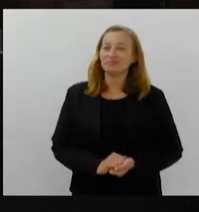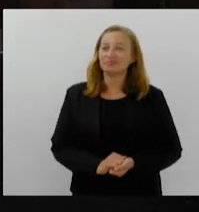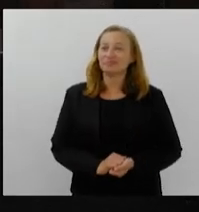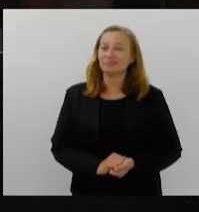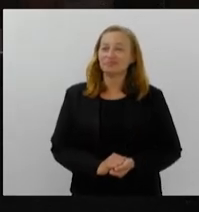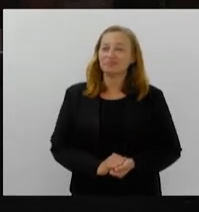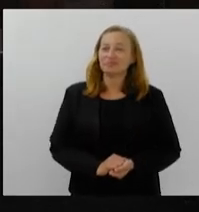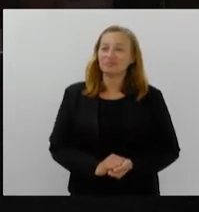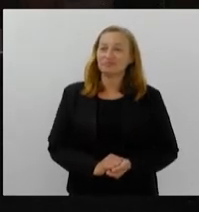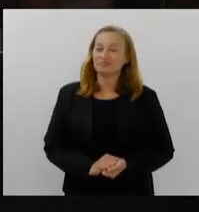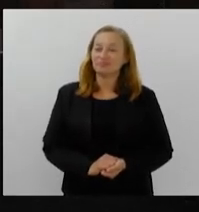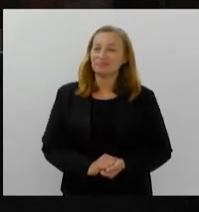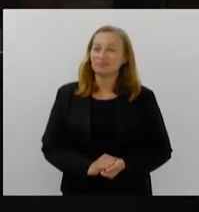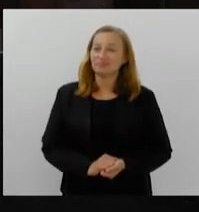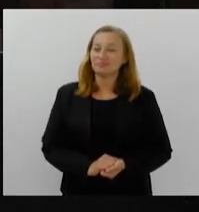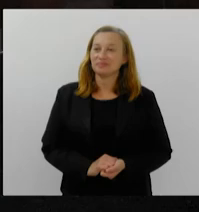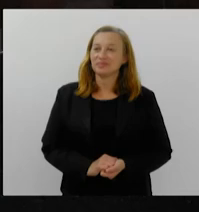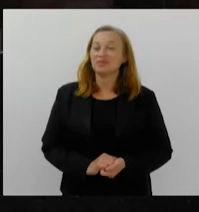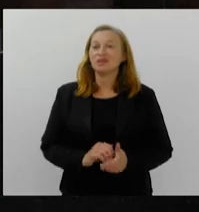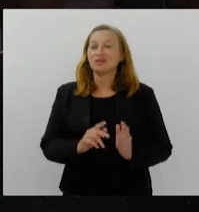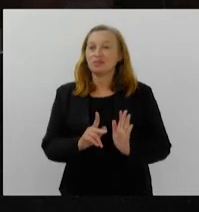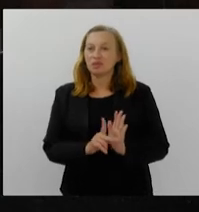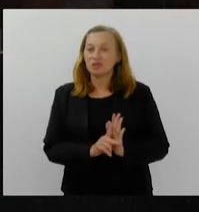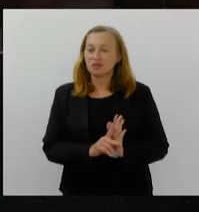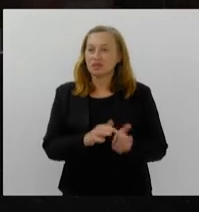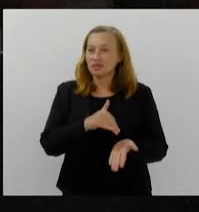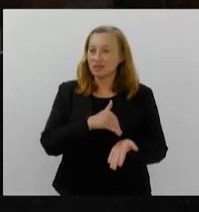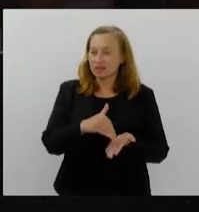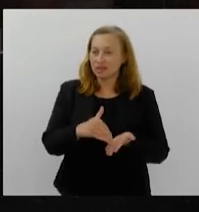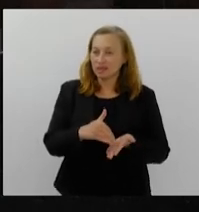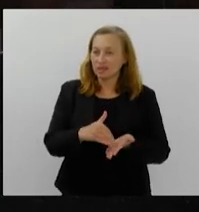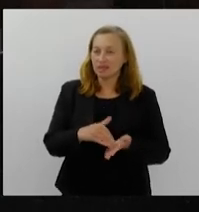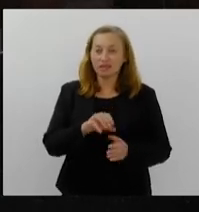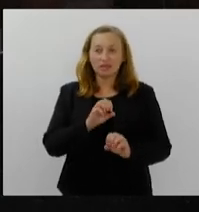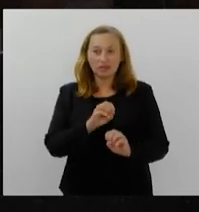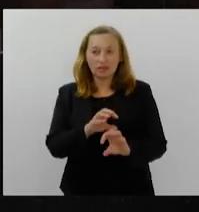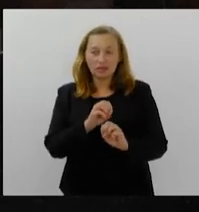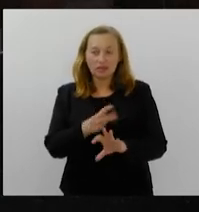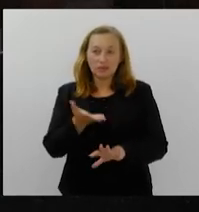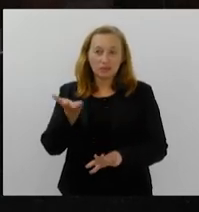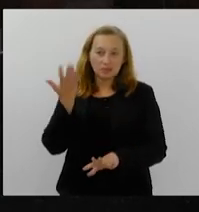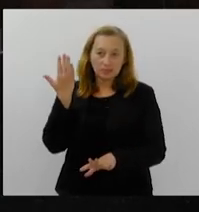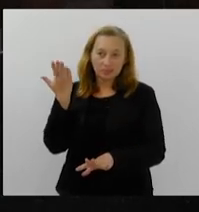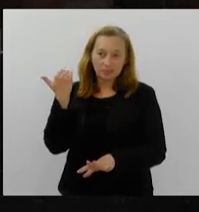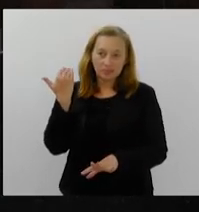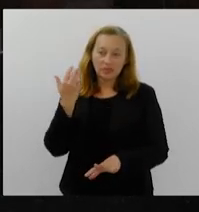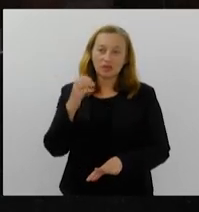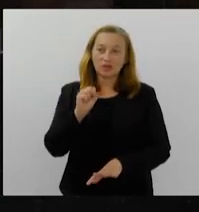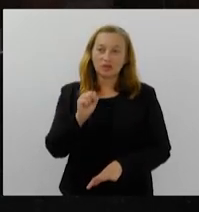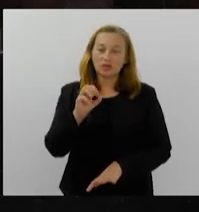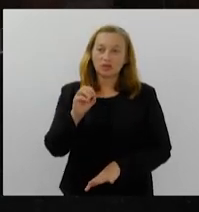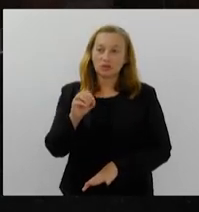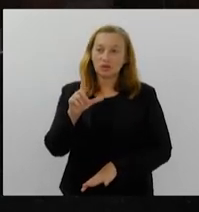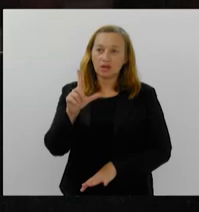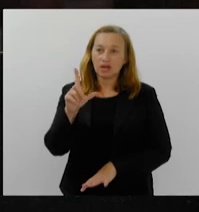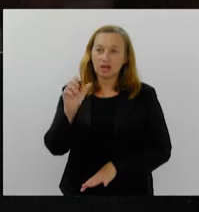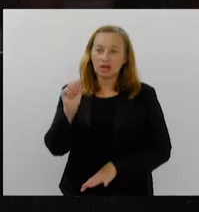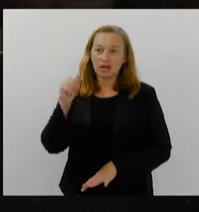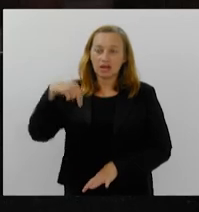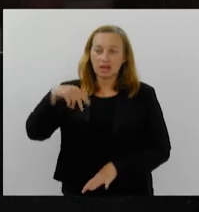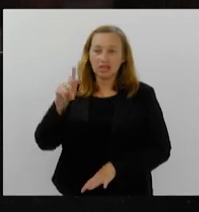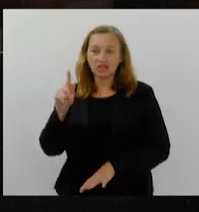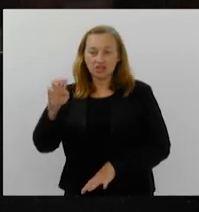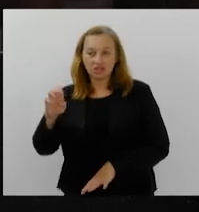Quando comecei esse projeto, a secretária de Educação, na época, era a Solange. E,